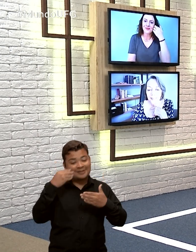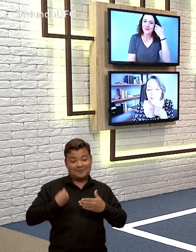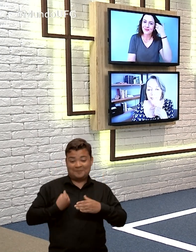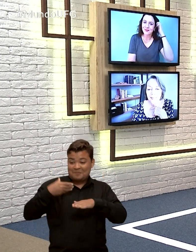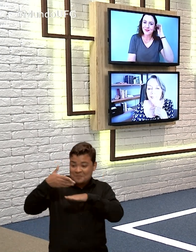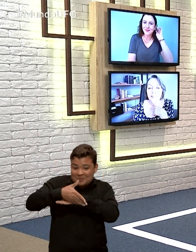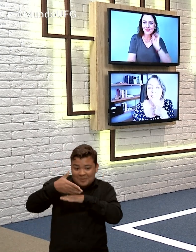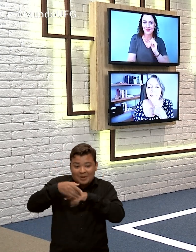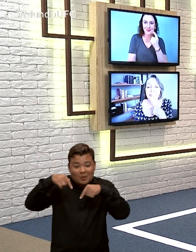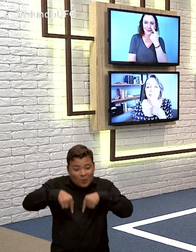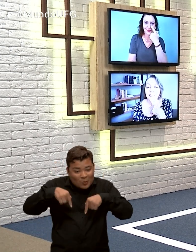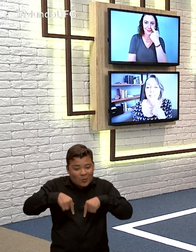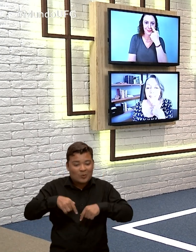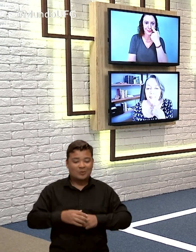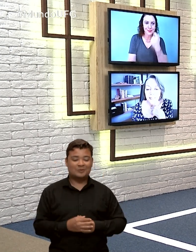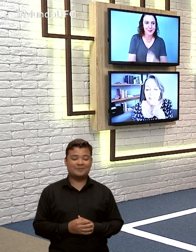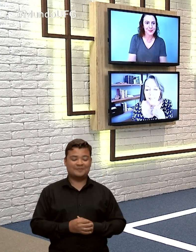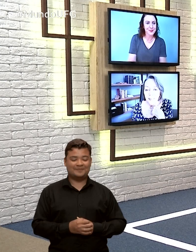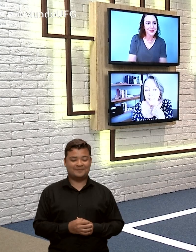aqui conosco.